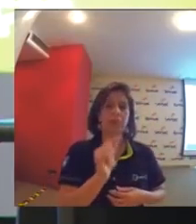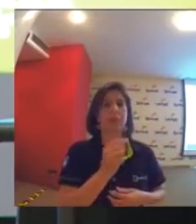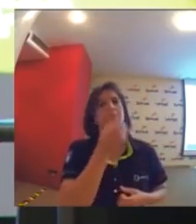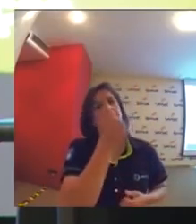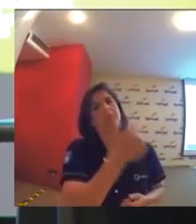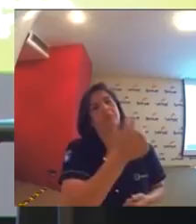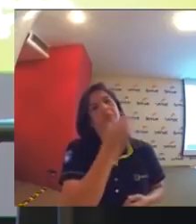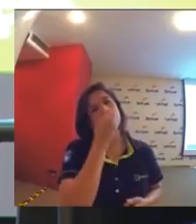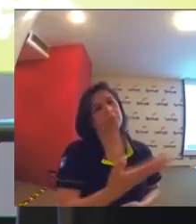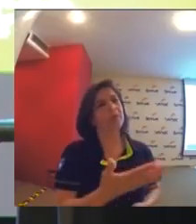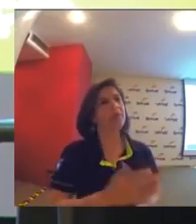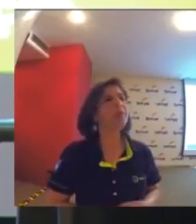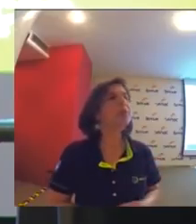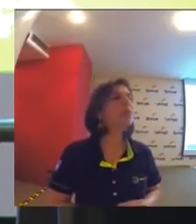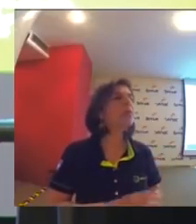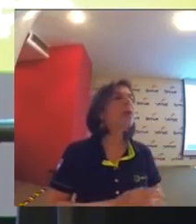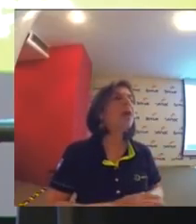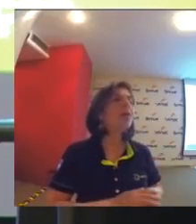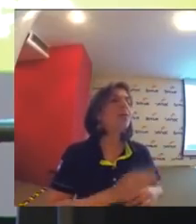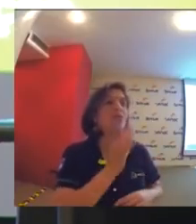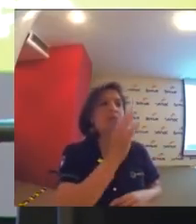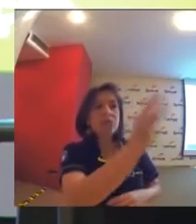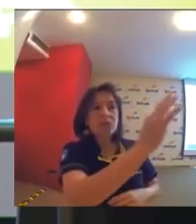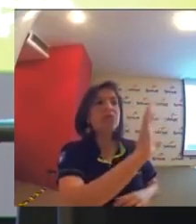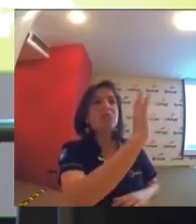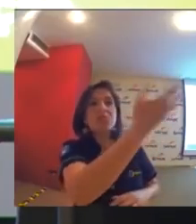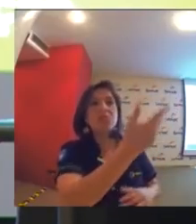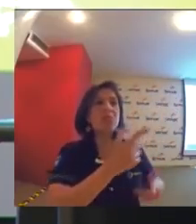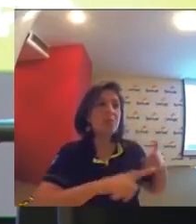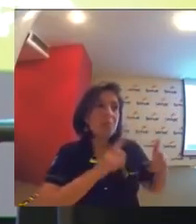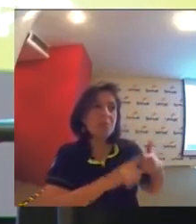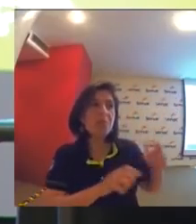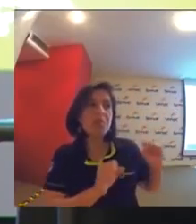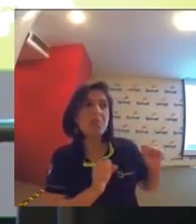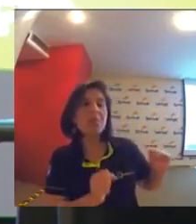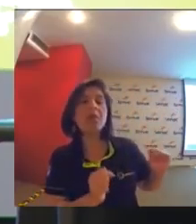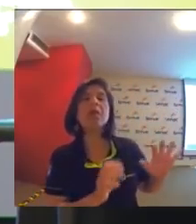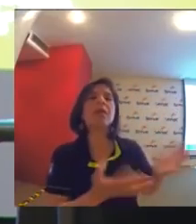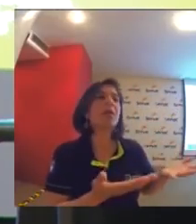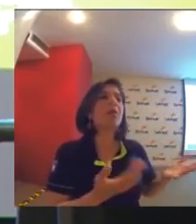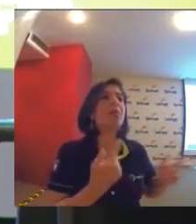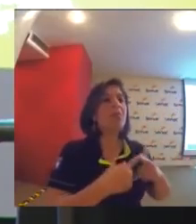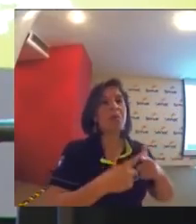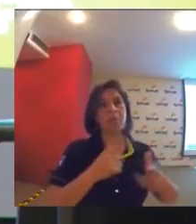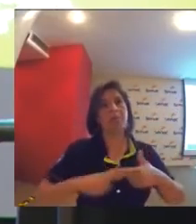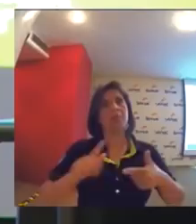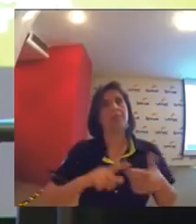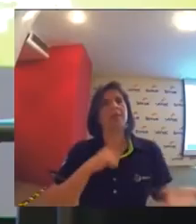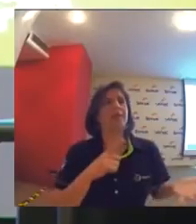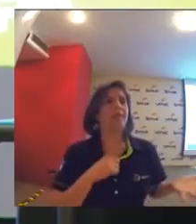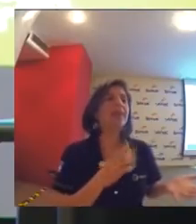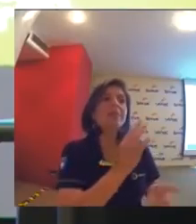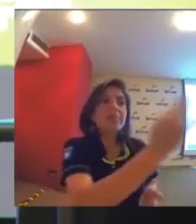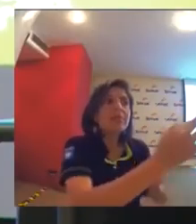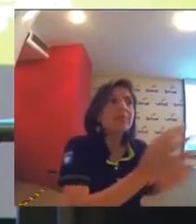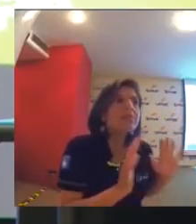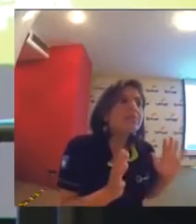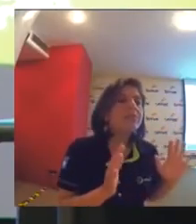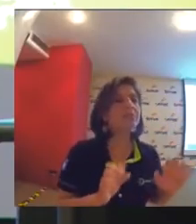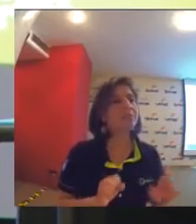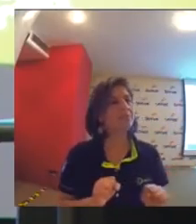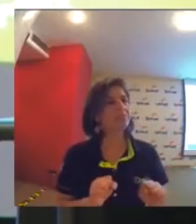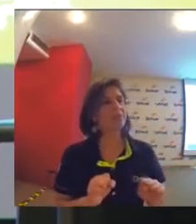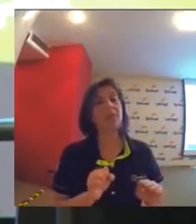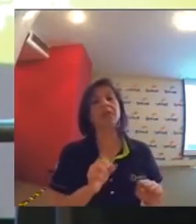não é possível. Porquê? Você vai entrar numa fria. Porquê é que eu vou entrar numa fria? Com estes professores você não consegue. Eu perguntei,